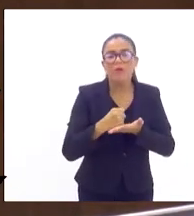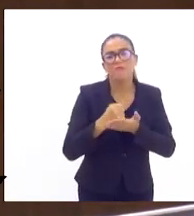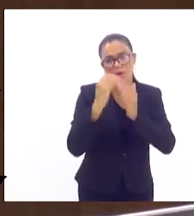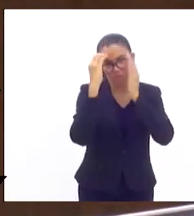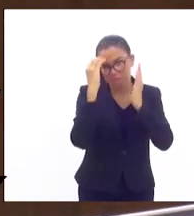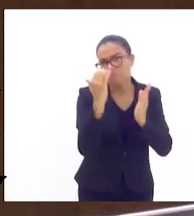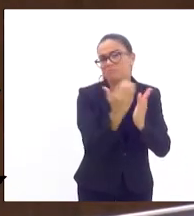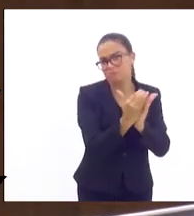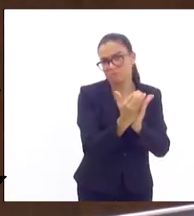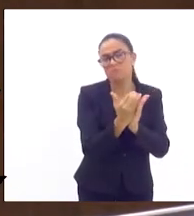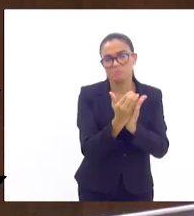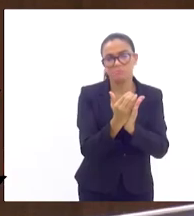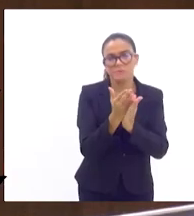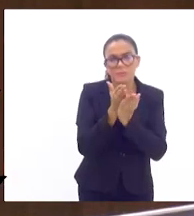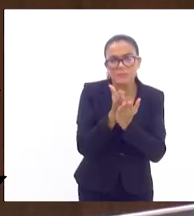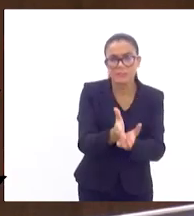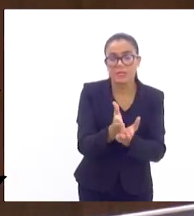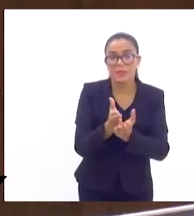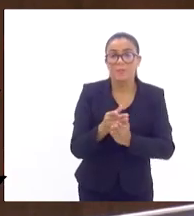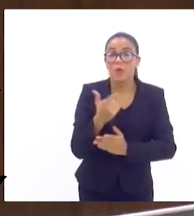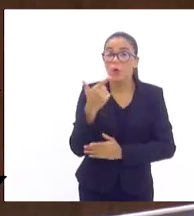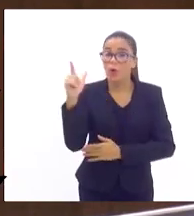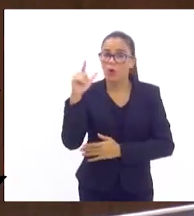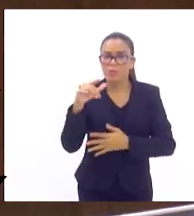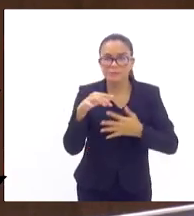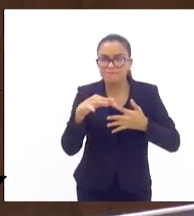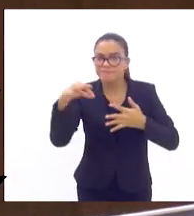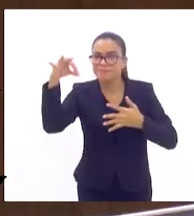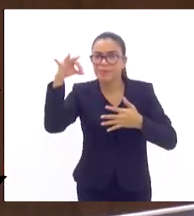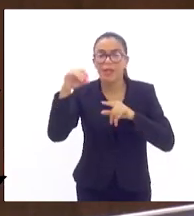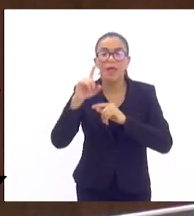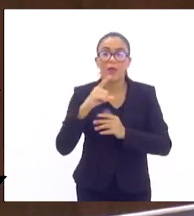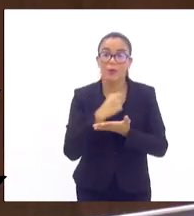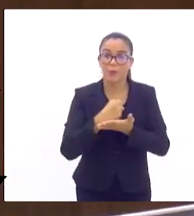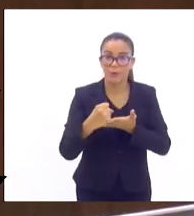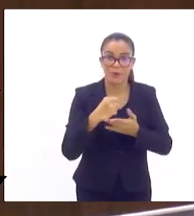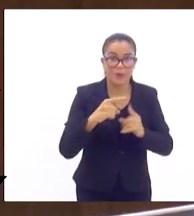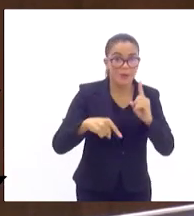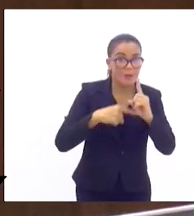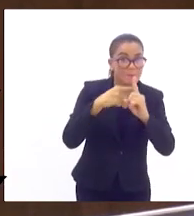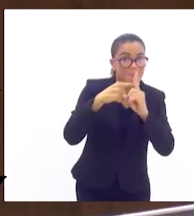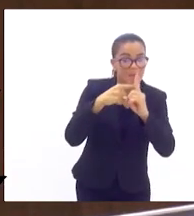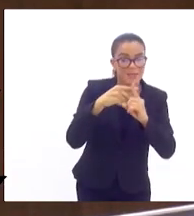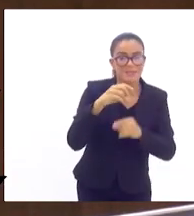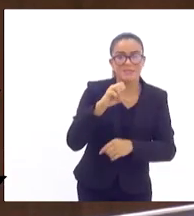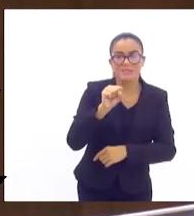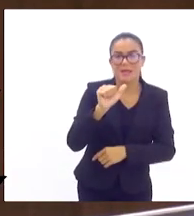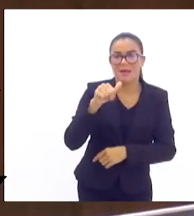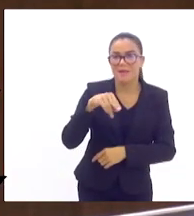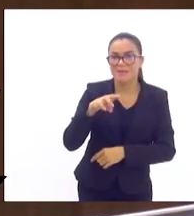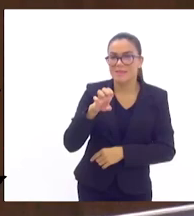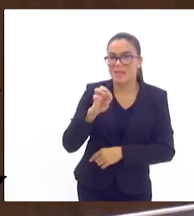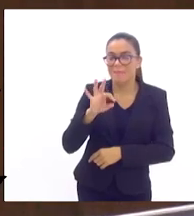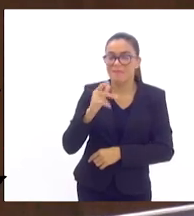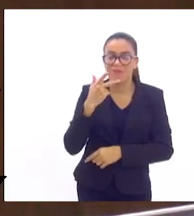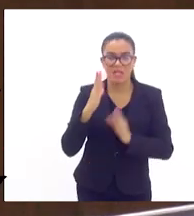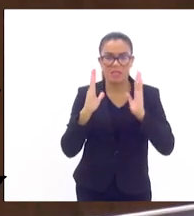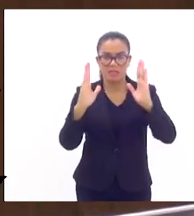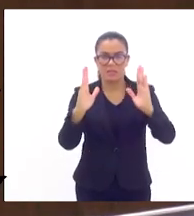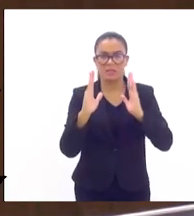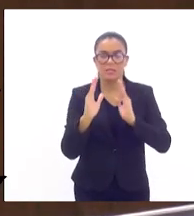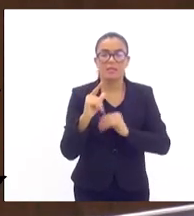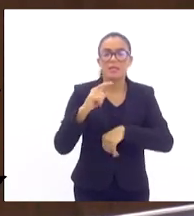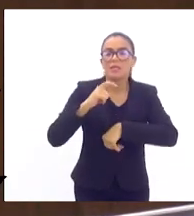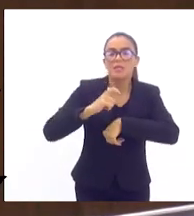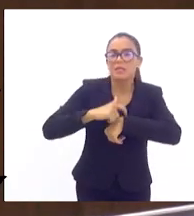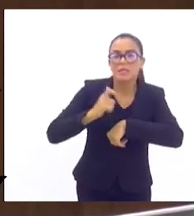no contrato em termos de ressarcimento. Uma outra observação é que o contrato da Rio Mais Saneamento não prevê tomada de tempo seco. Tá? Isso não